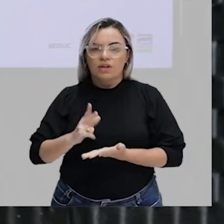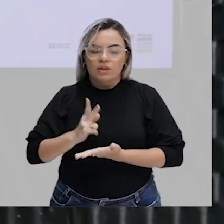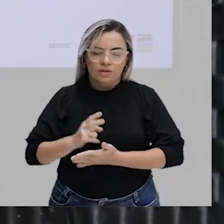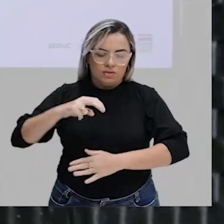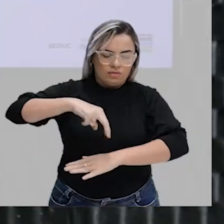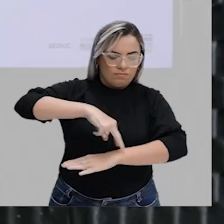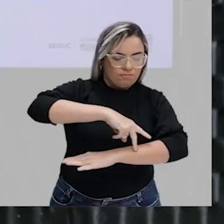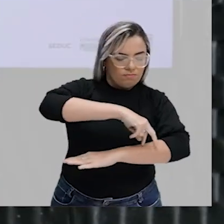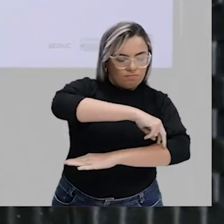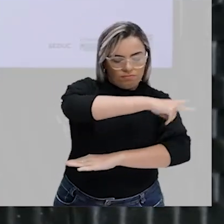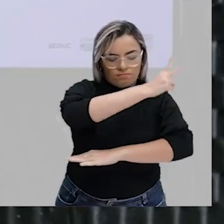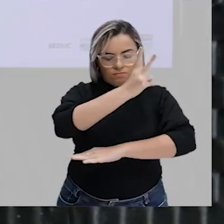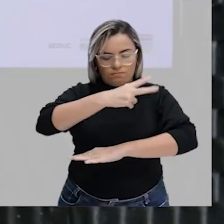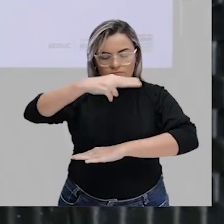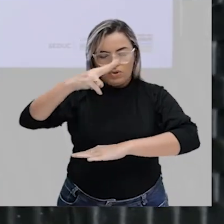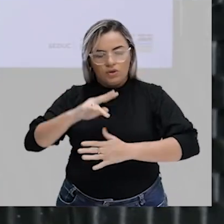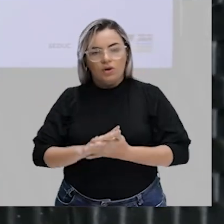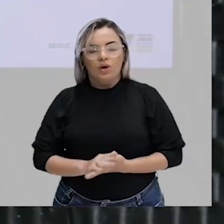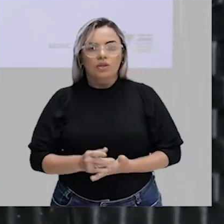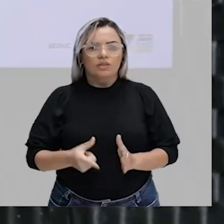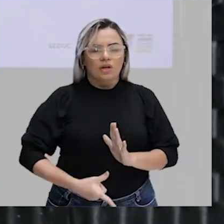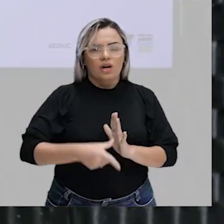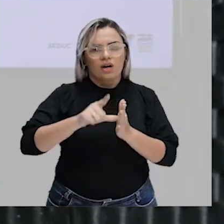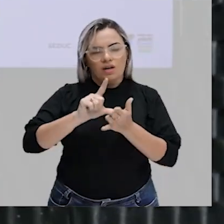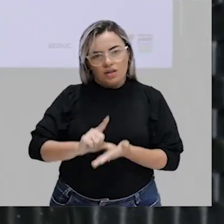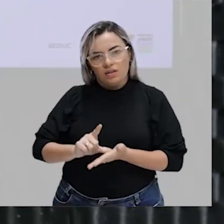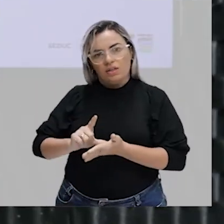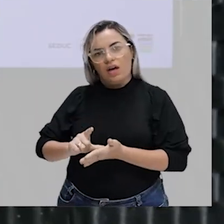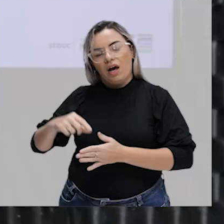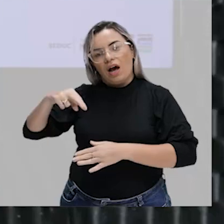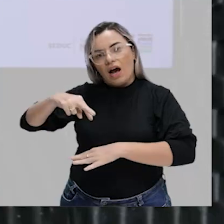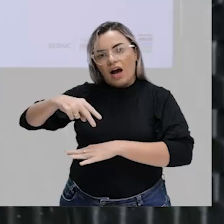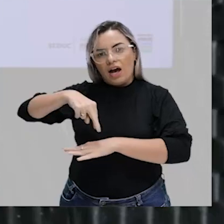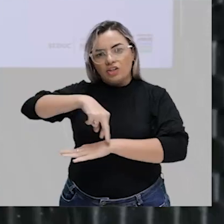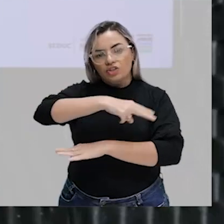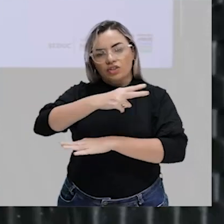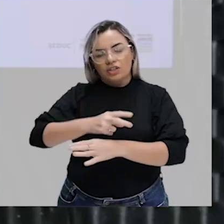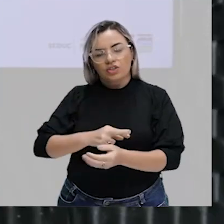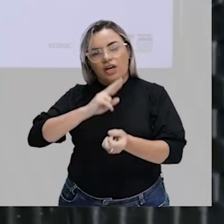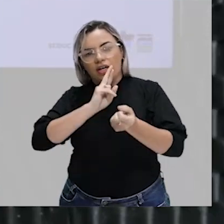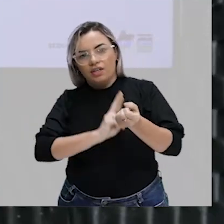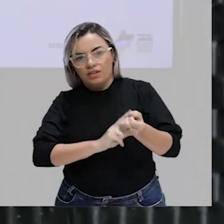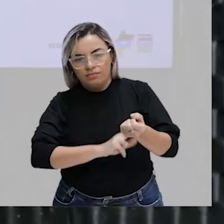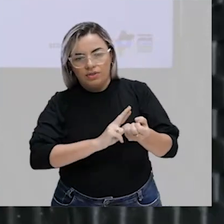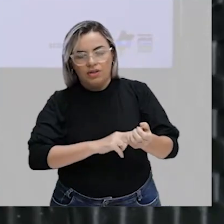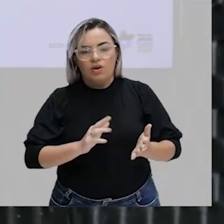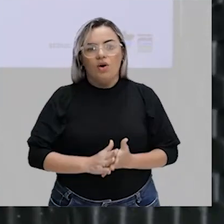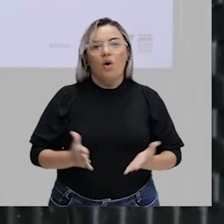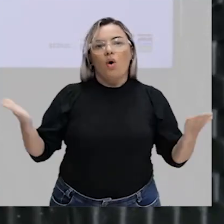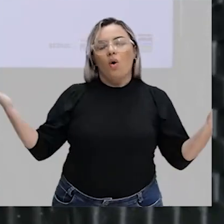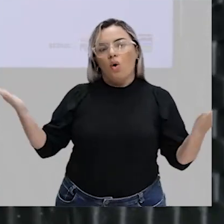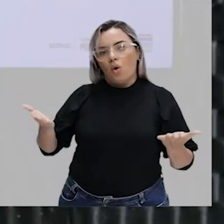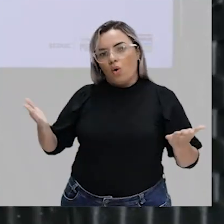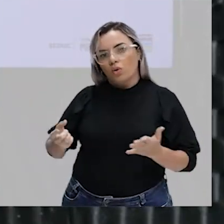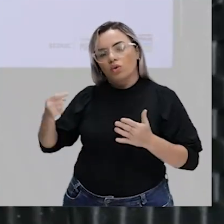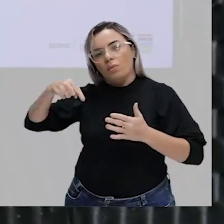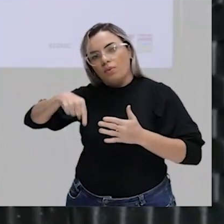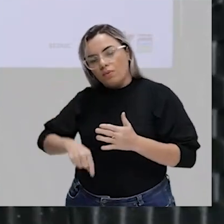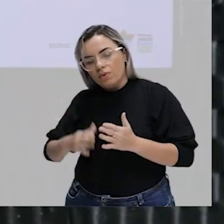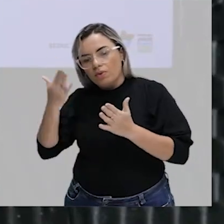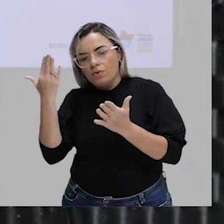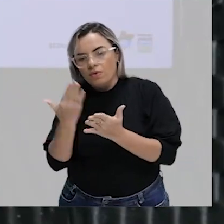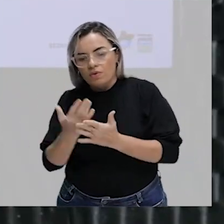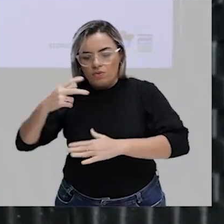sobre a ginástica rítmica e hoje nós iremos aprofundar os nossos conhecimentos aqui sobre a ginástica artística, ou também pode